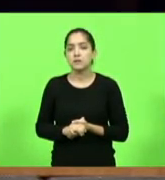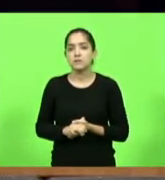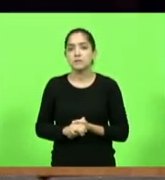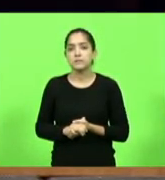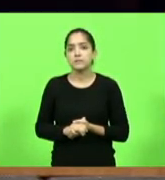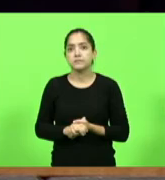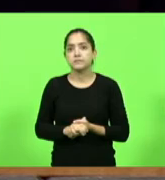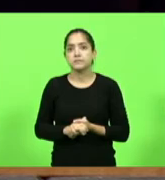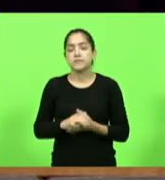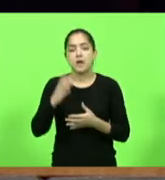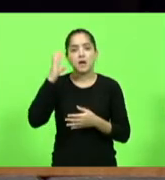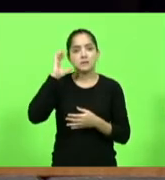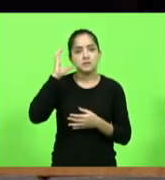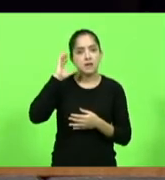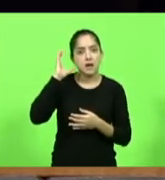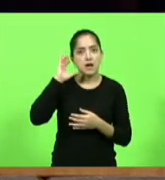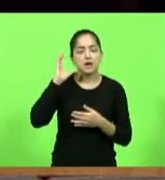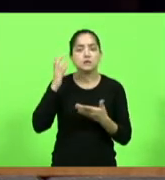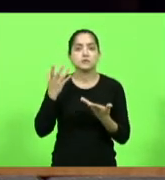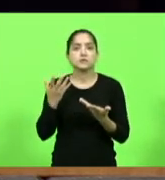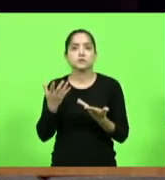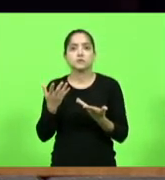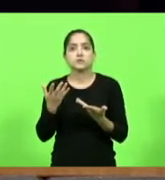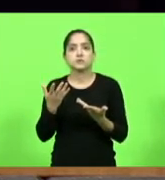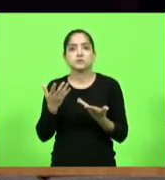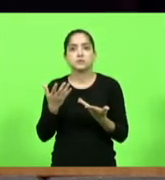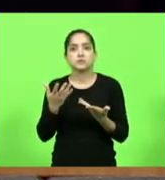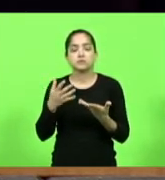As rádios